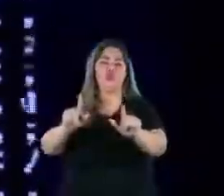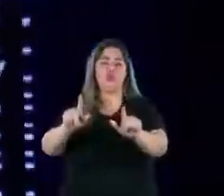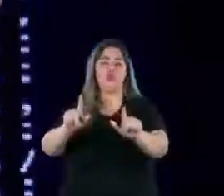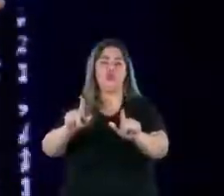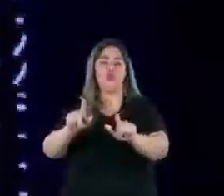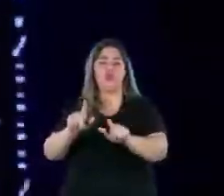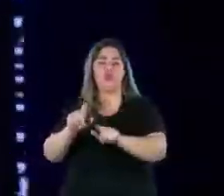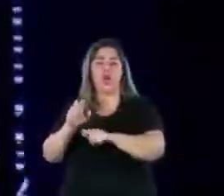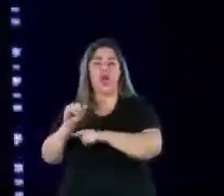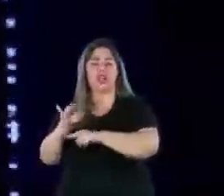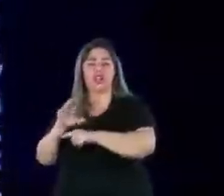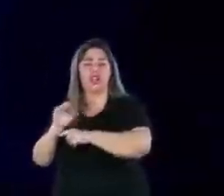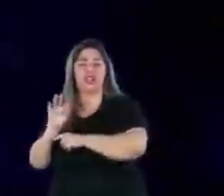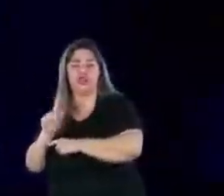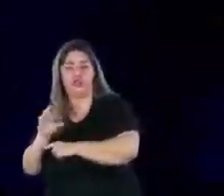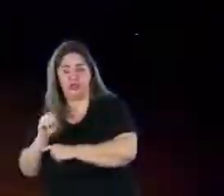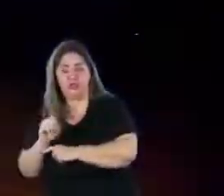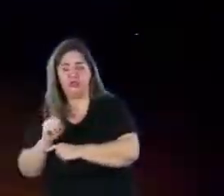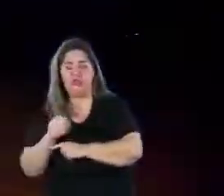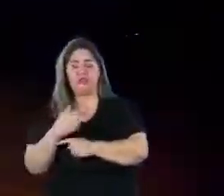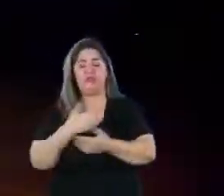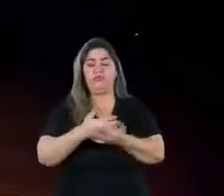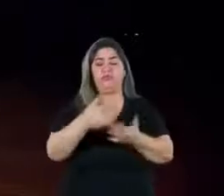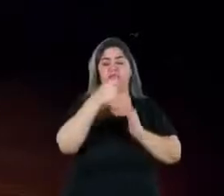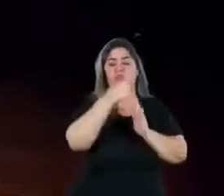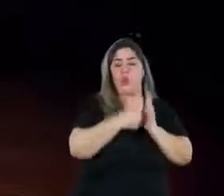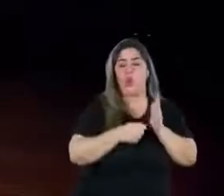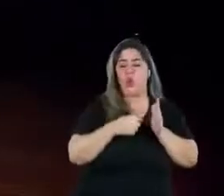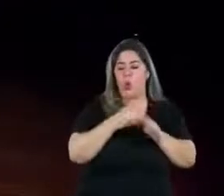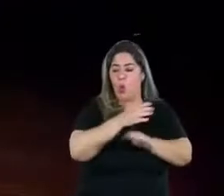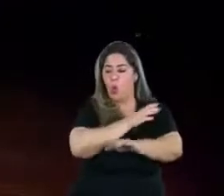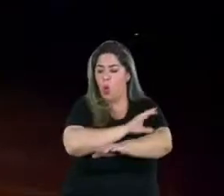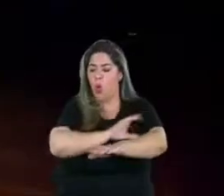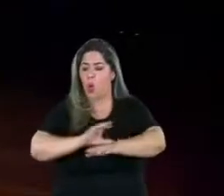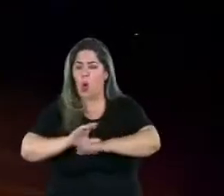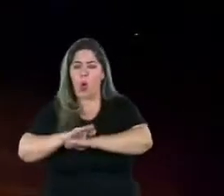artigo, eu comecei a traçar um paralelo com a cultura